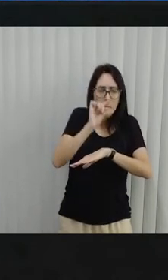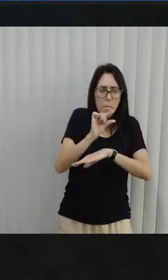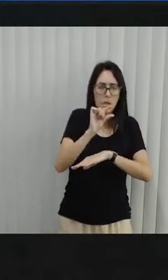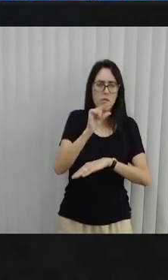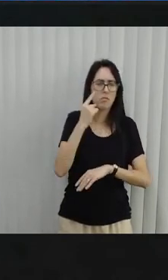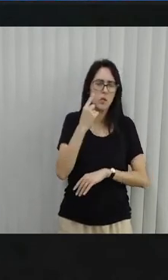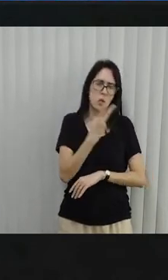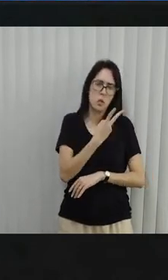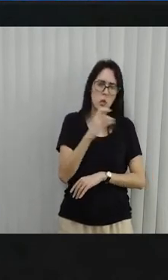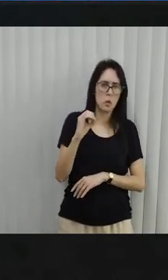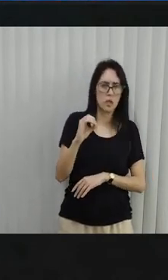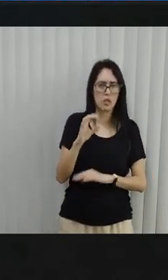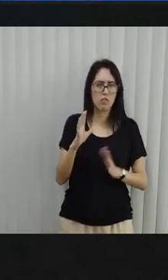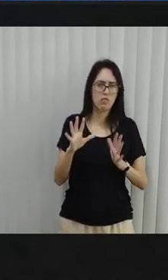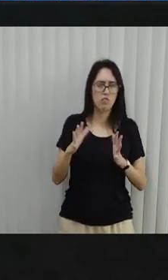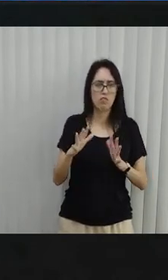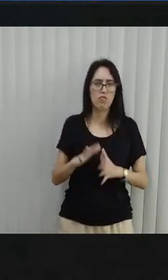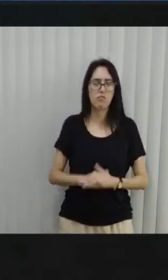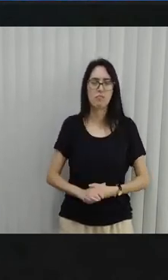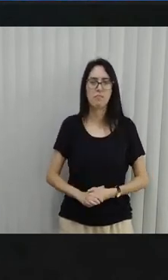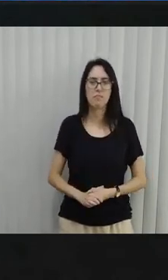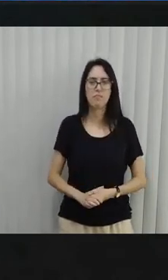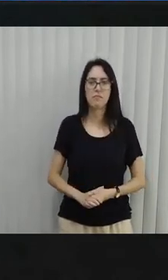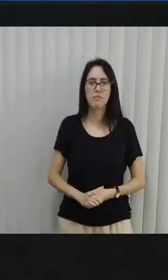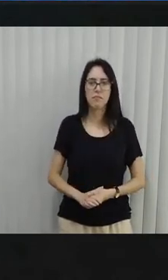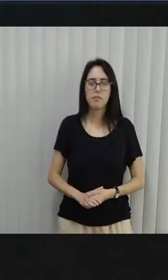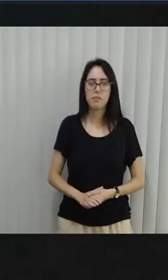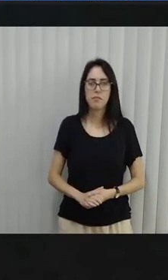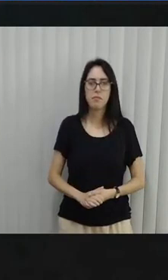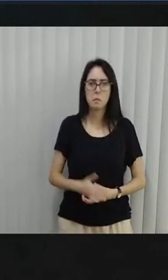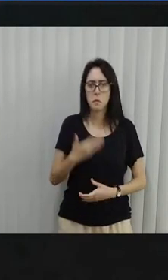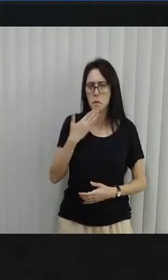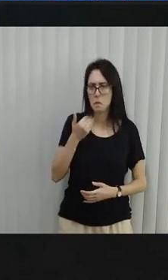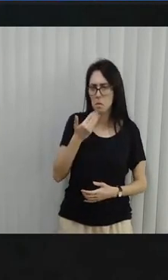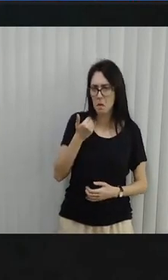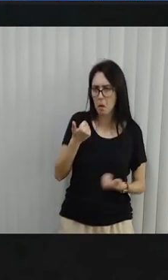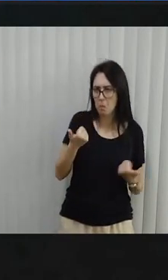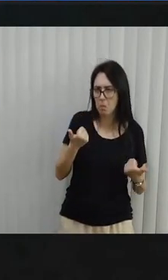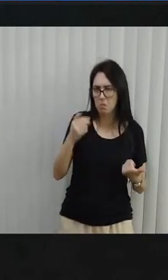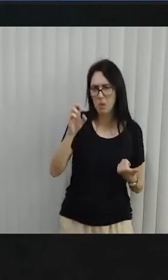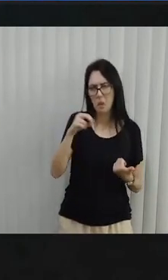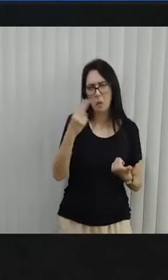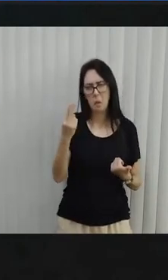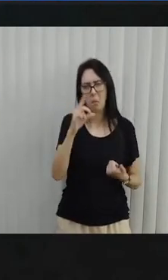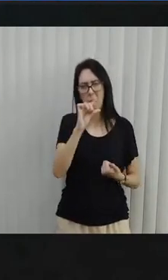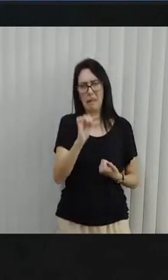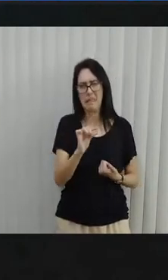que 200. Só pra gente ver se vai ficar. Aqui tá melhor? Ficou pequenininho demais.